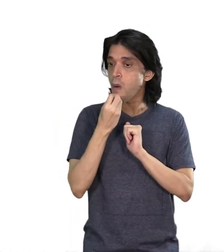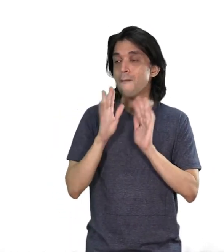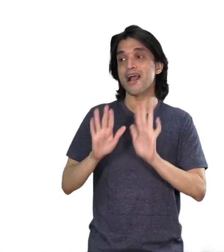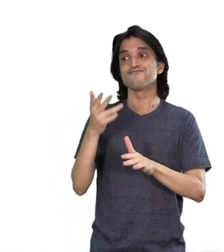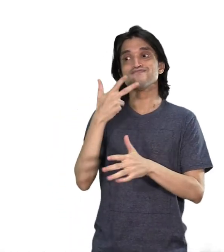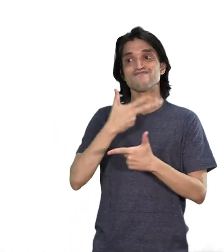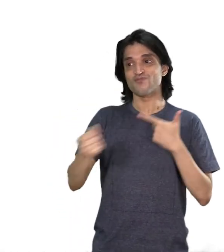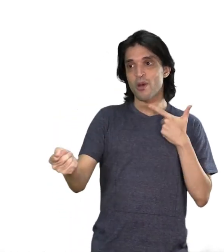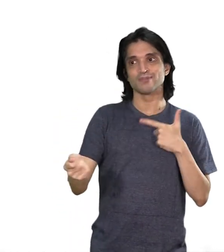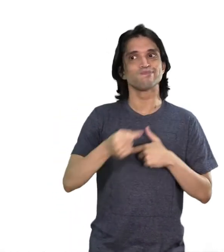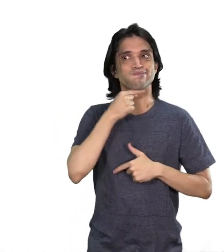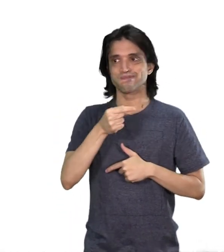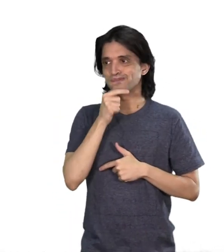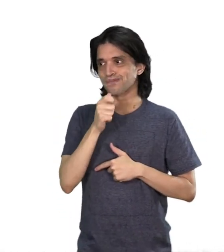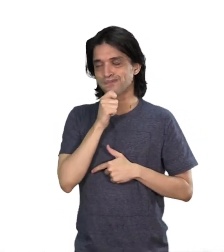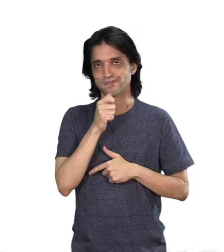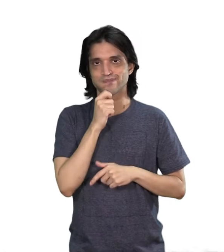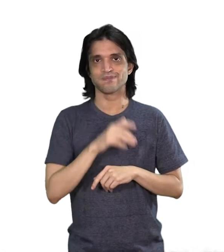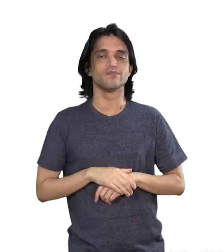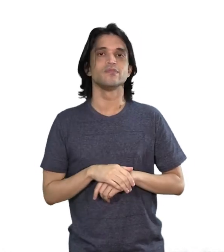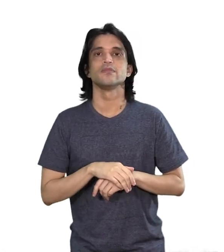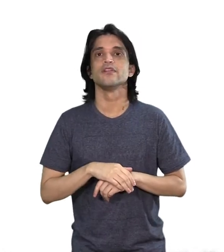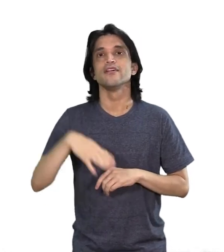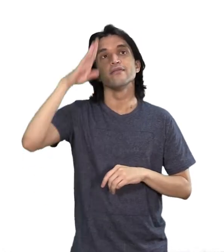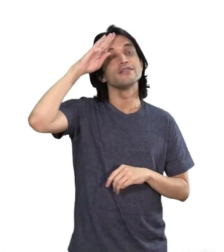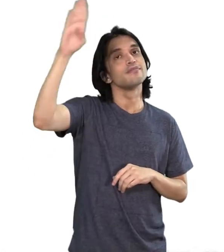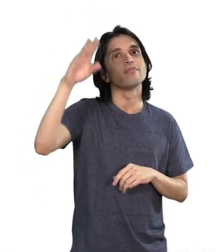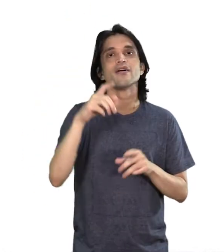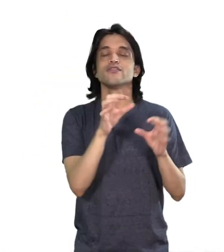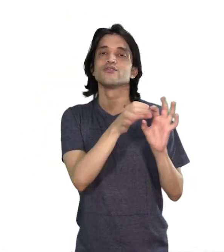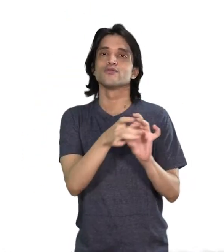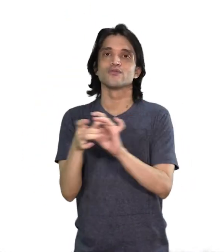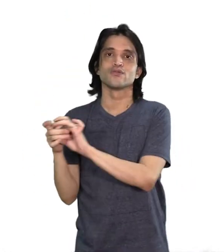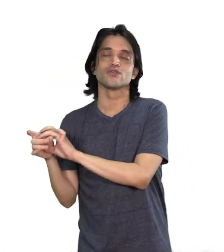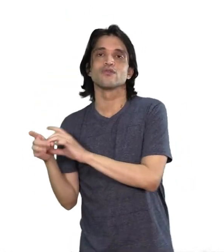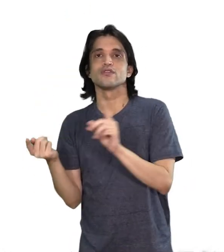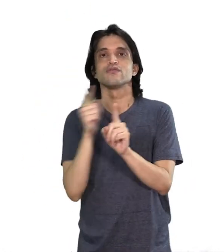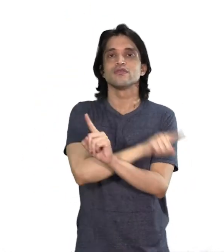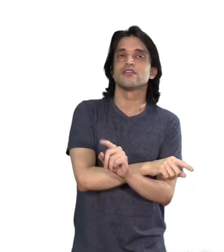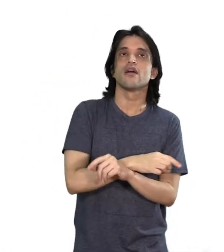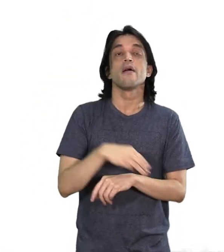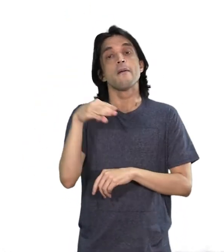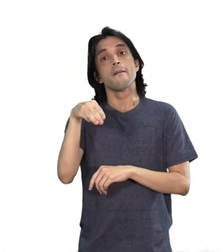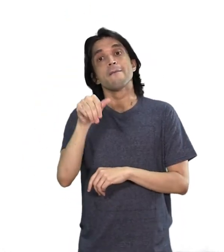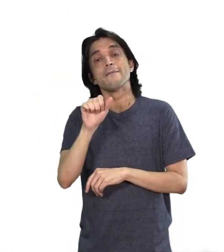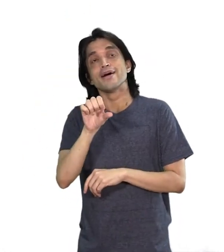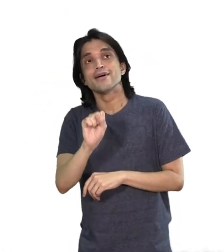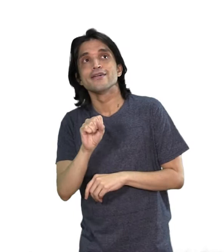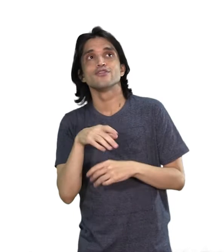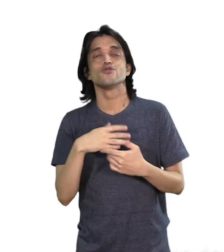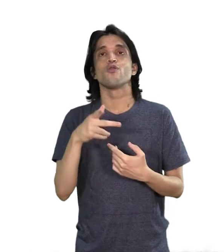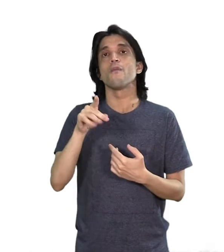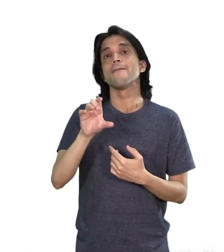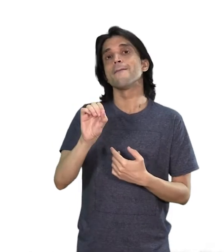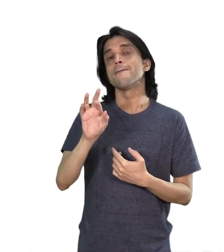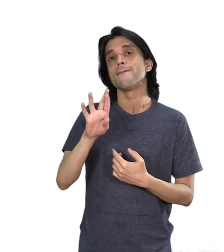conjunções adversativas: mas, porém, contudo, todavia, entretanto, no